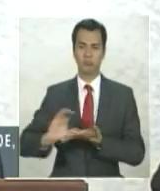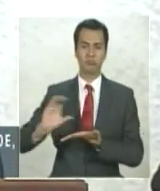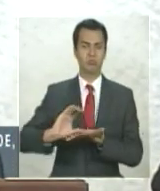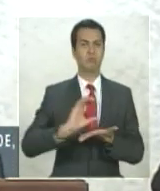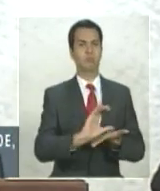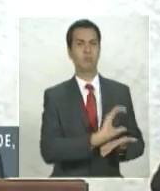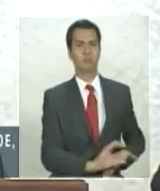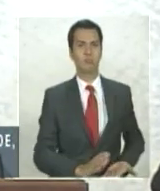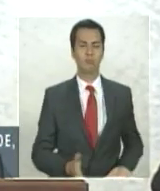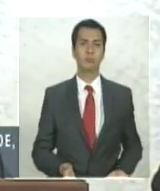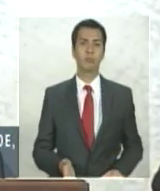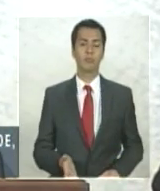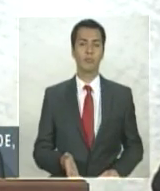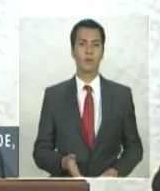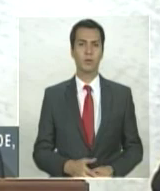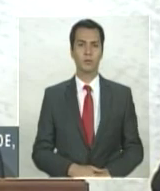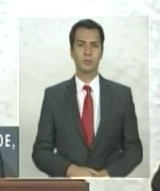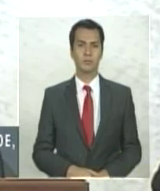objetivo.